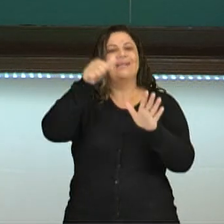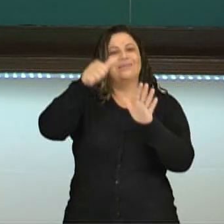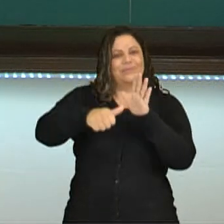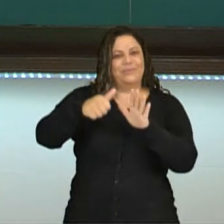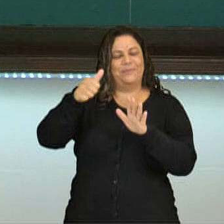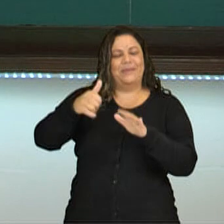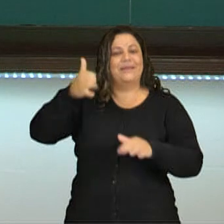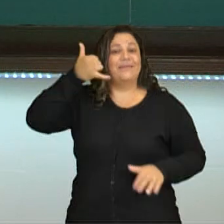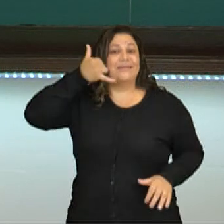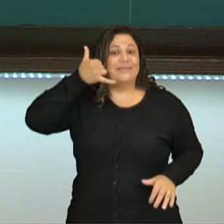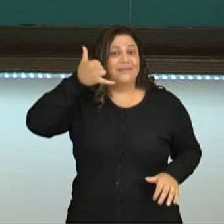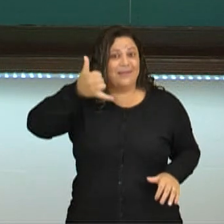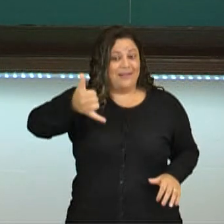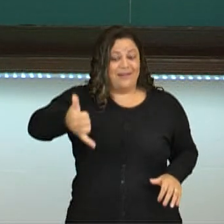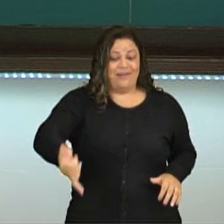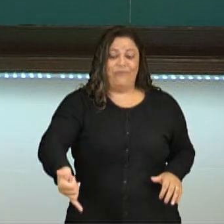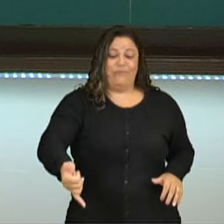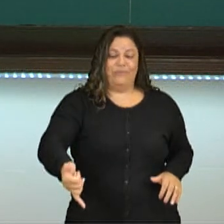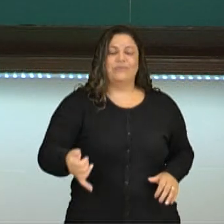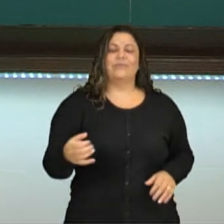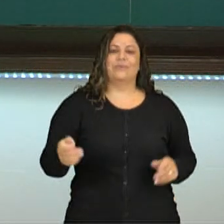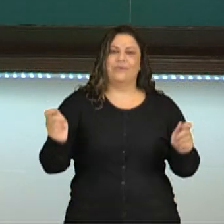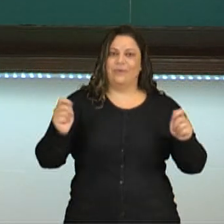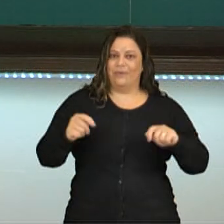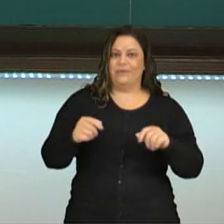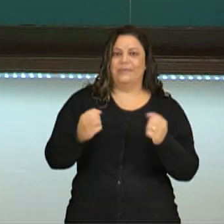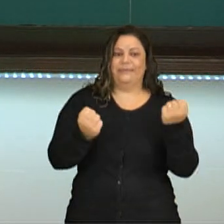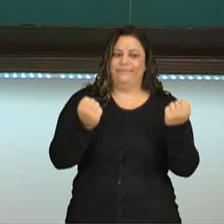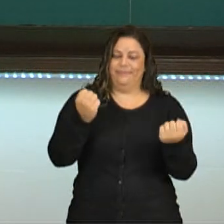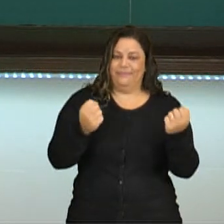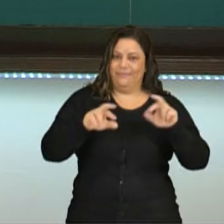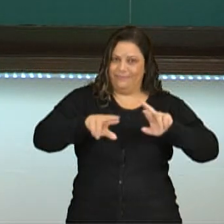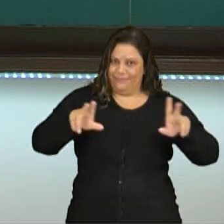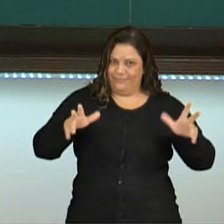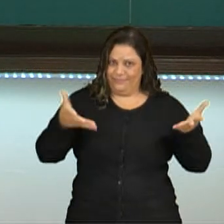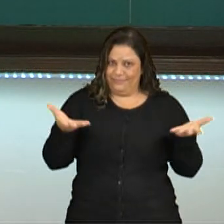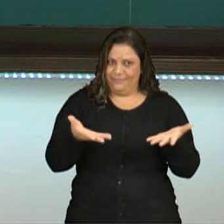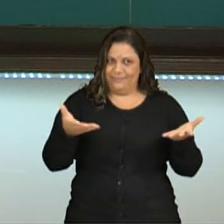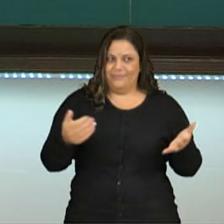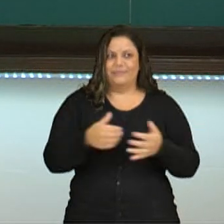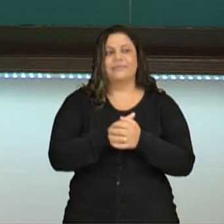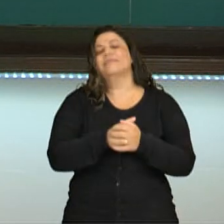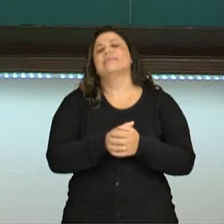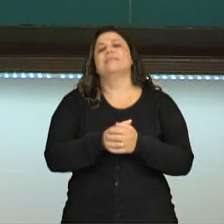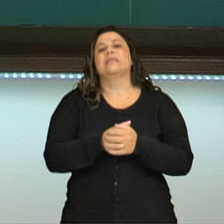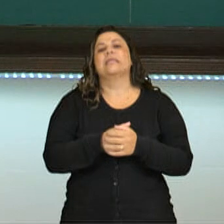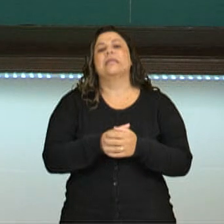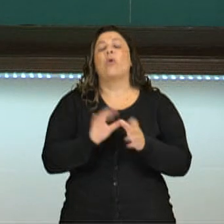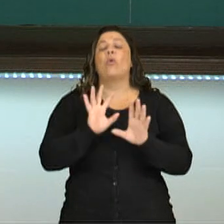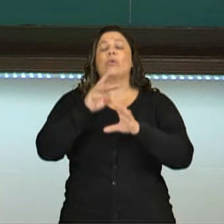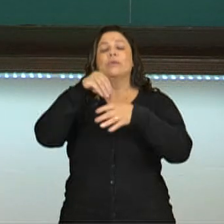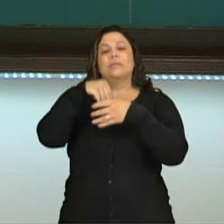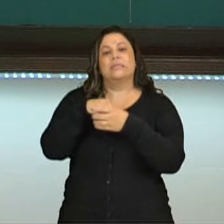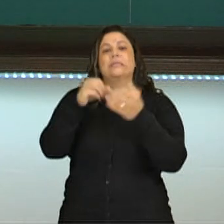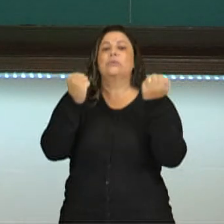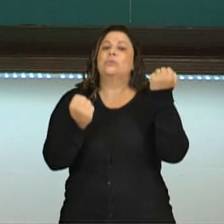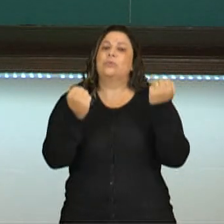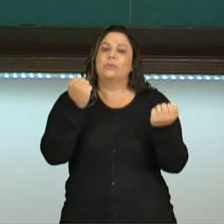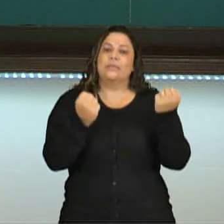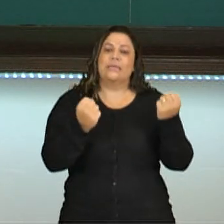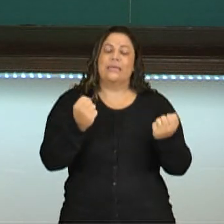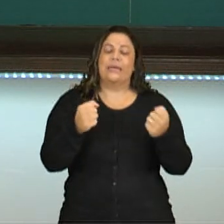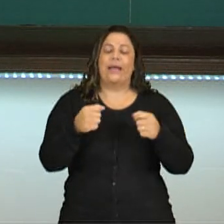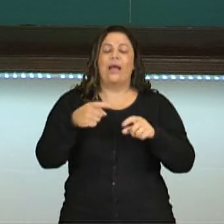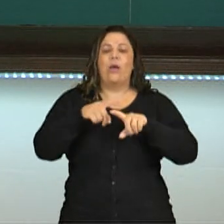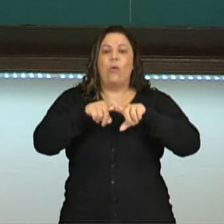primeiros telefones móveis que se tem notícia de funcionamento. Então, eles funcionavam no carro para poder se